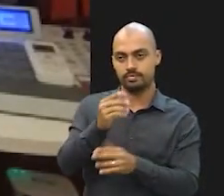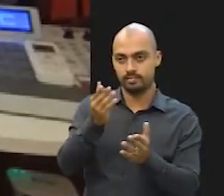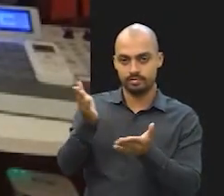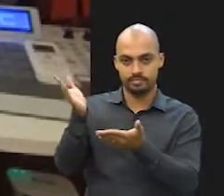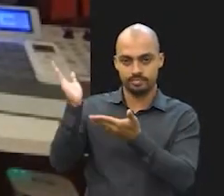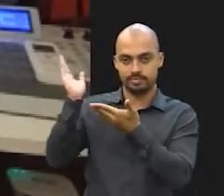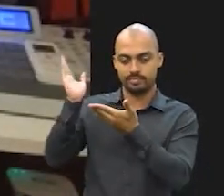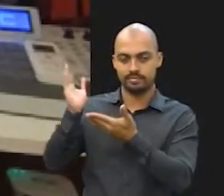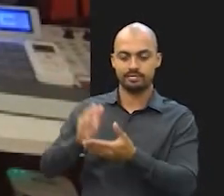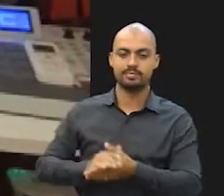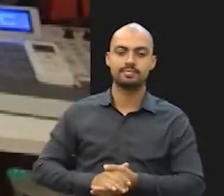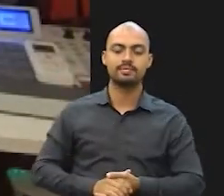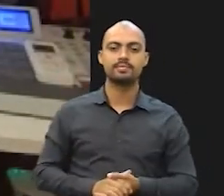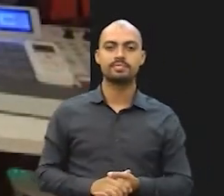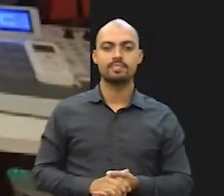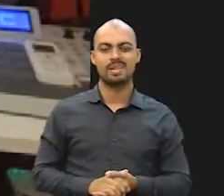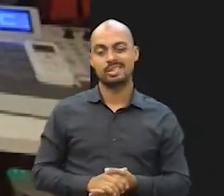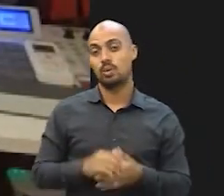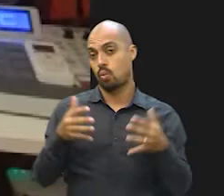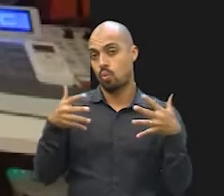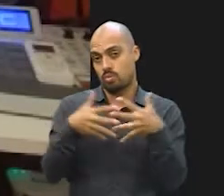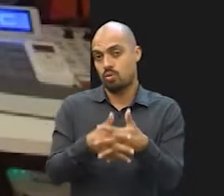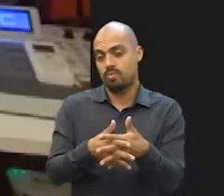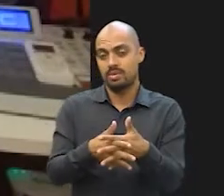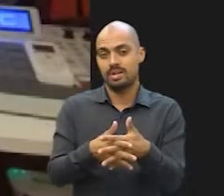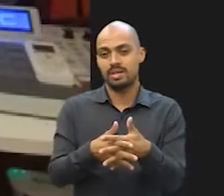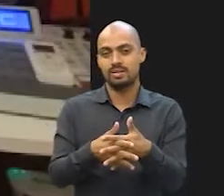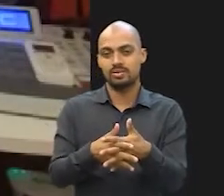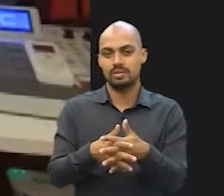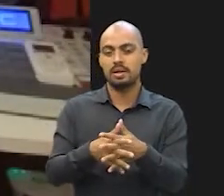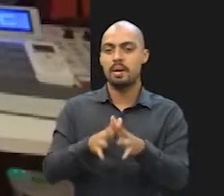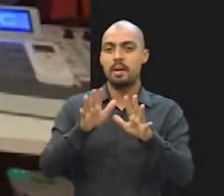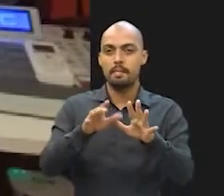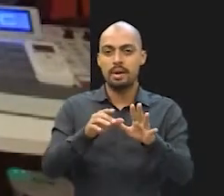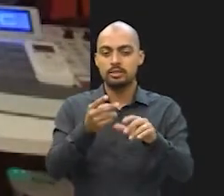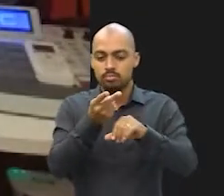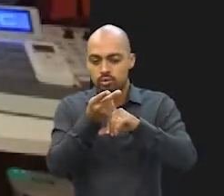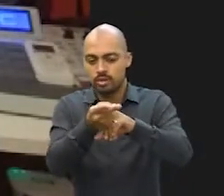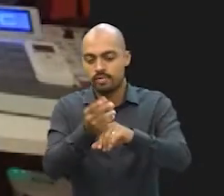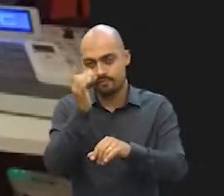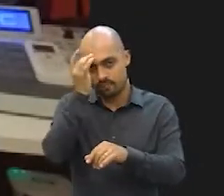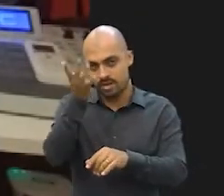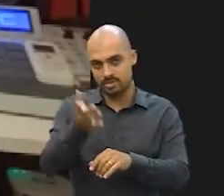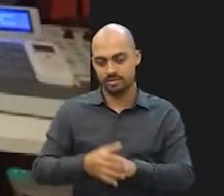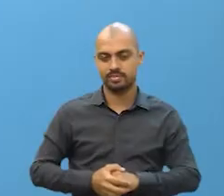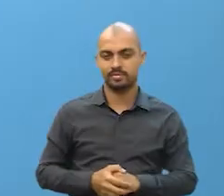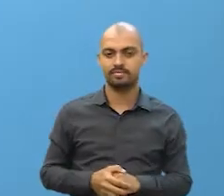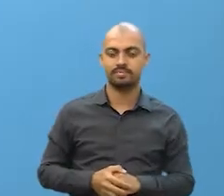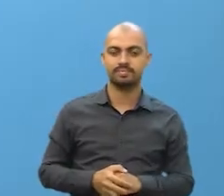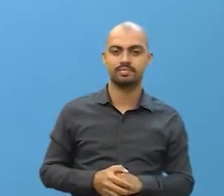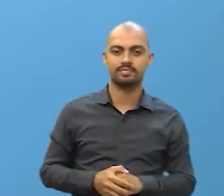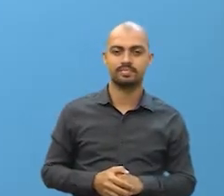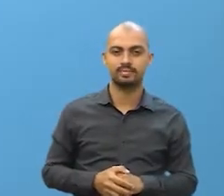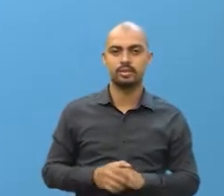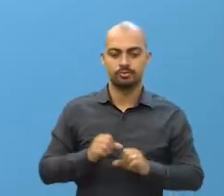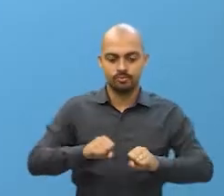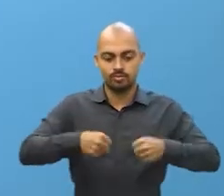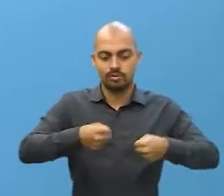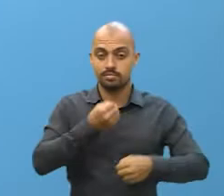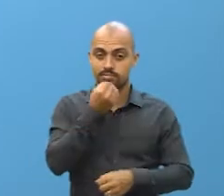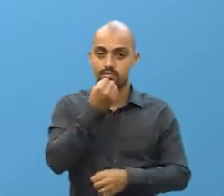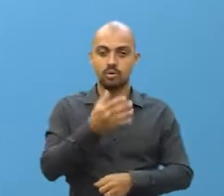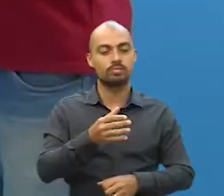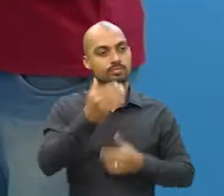@DJDuDUH nos beats. É meio complicado, mas digitando DJ Du já vai achar com facilidade. Mas o esforço vale a pena, pode ter